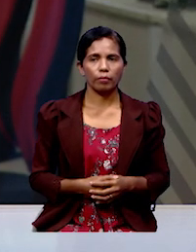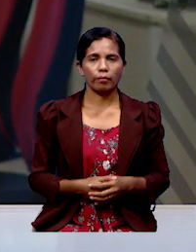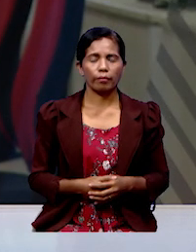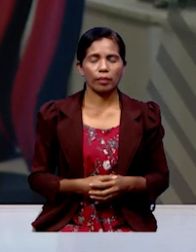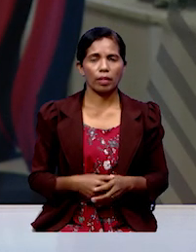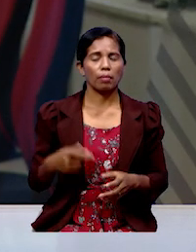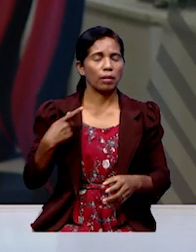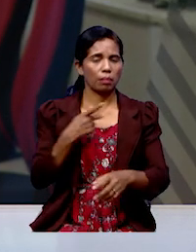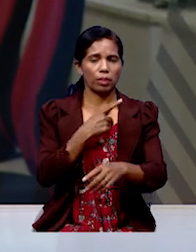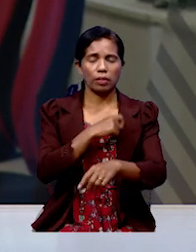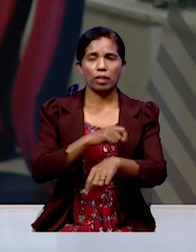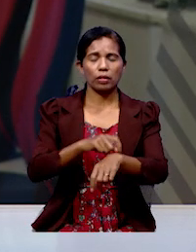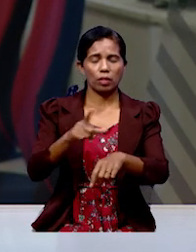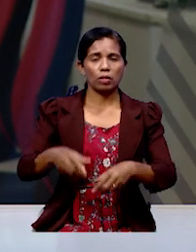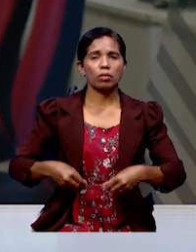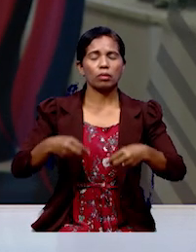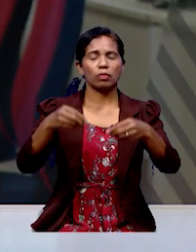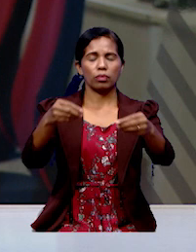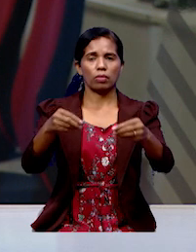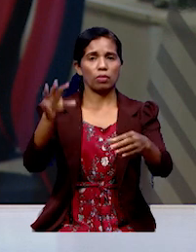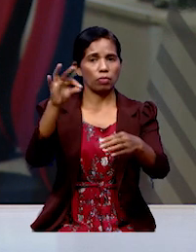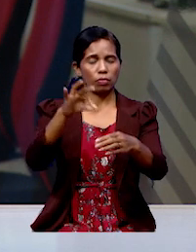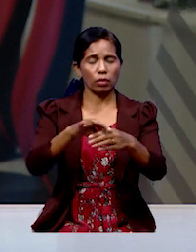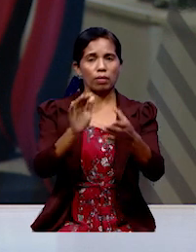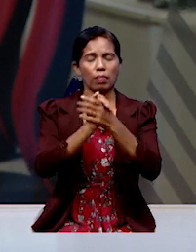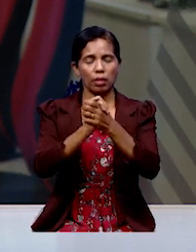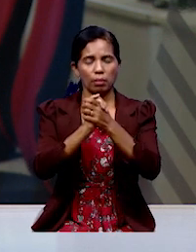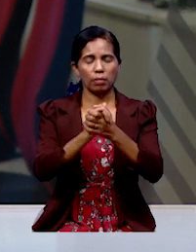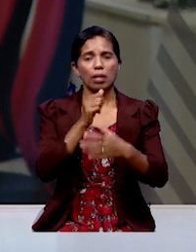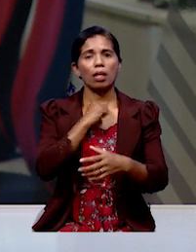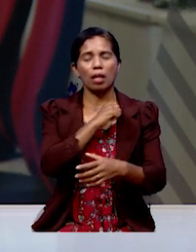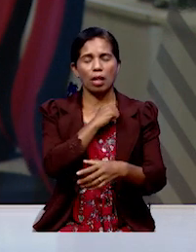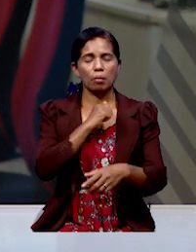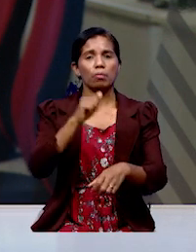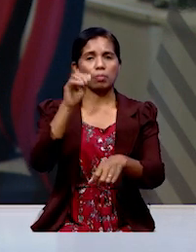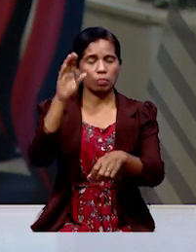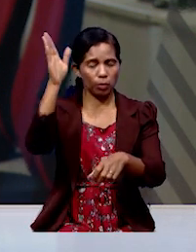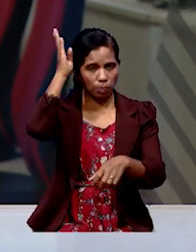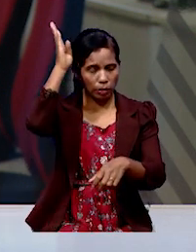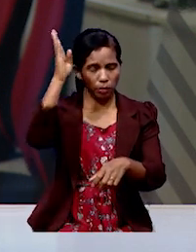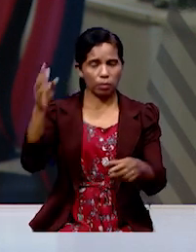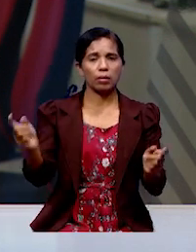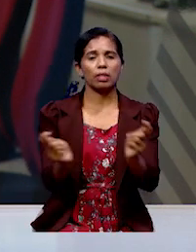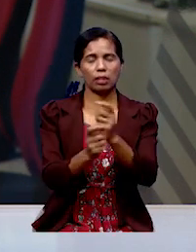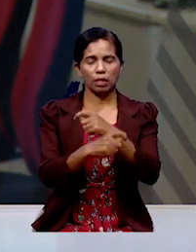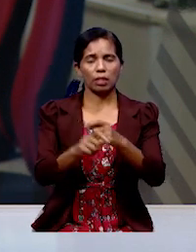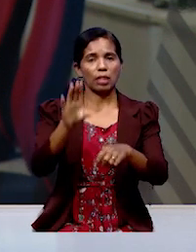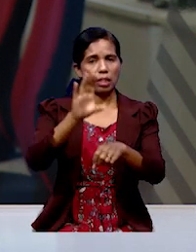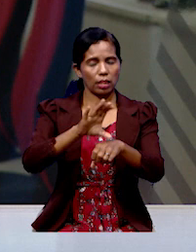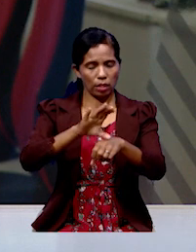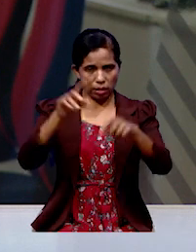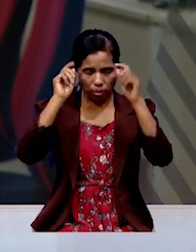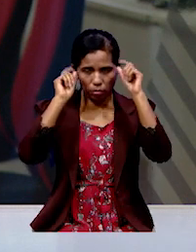Parlamento Nasional foi voto congratulação para Dom Virgílio Carmo da Silva SDB, nebe nomeado sai cardeal da Huluk ba uma creda